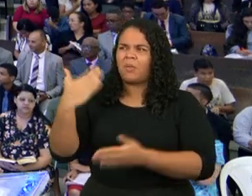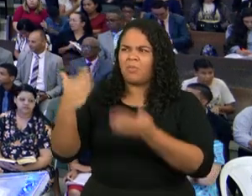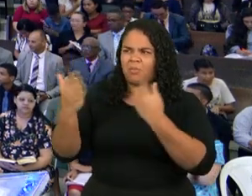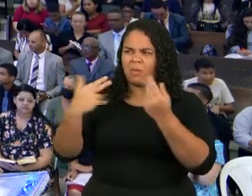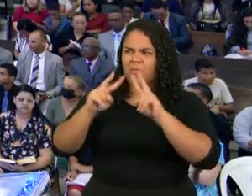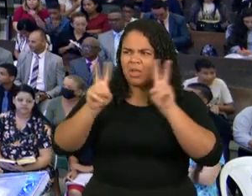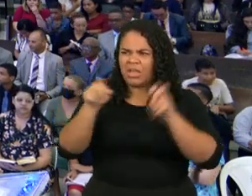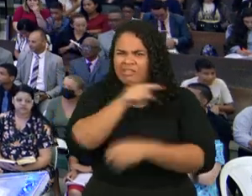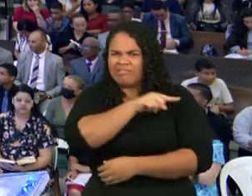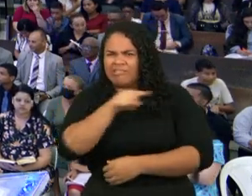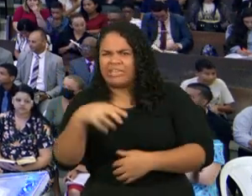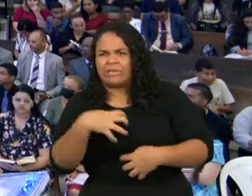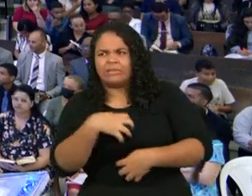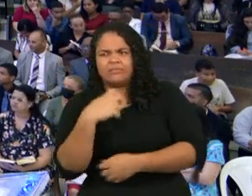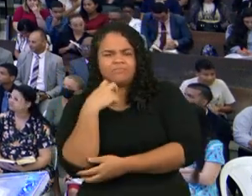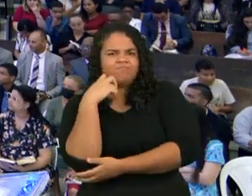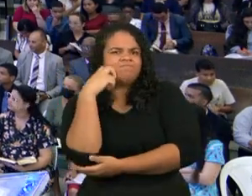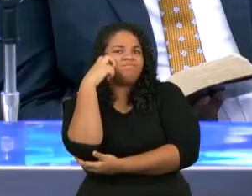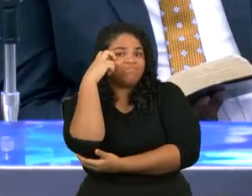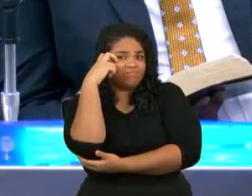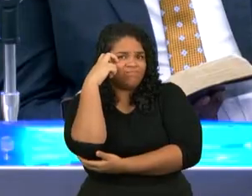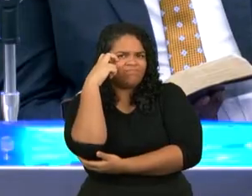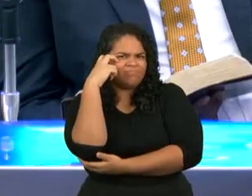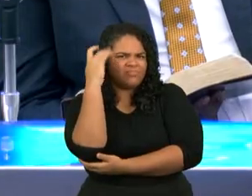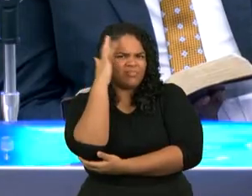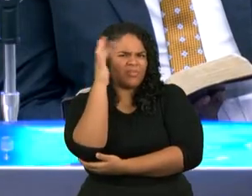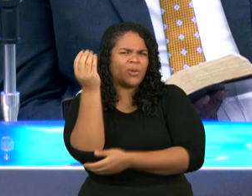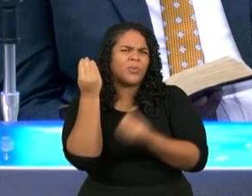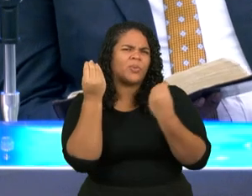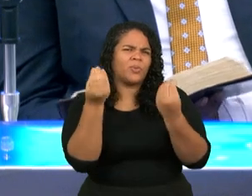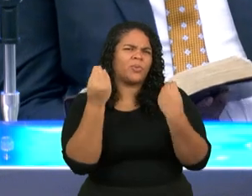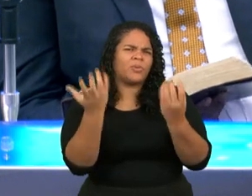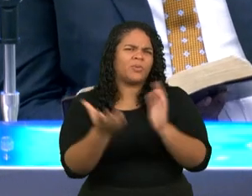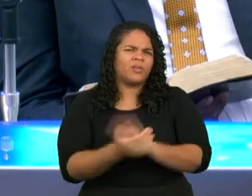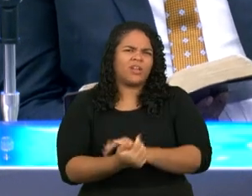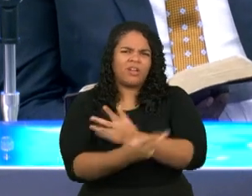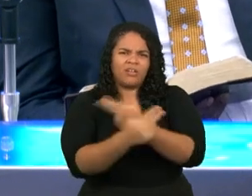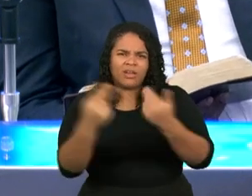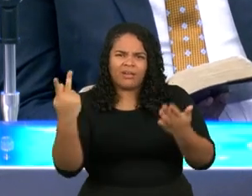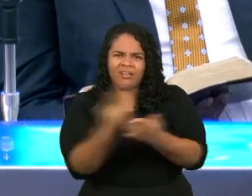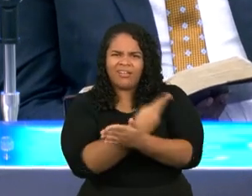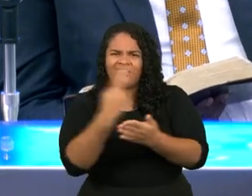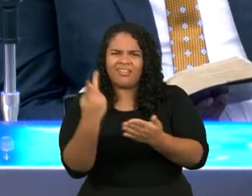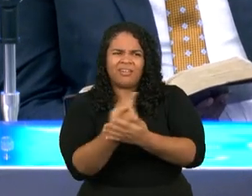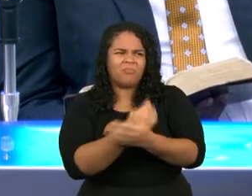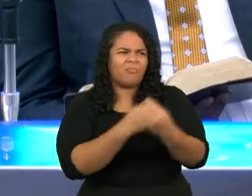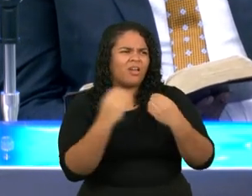vergonhoso Você já pensou o que eles praticam